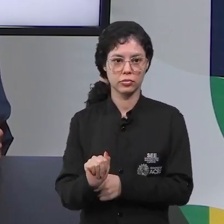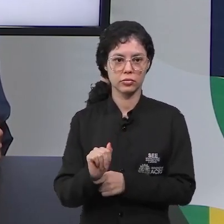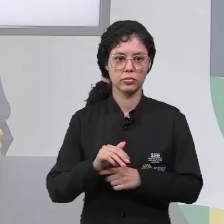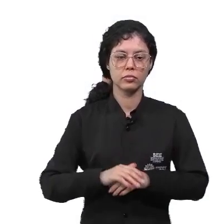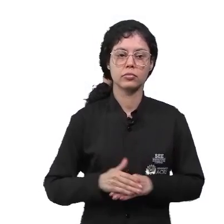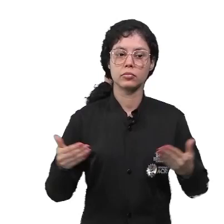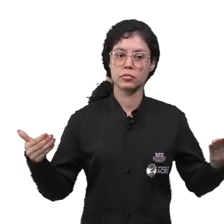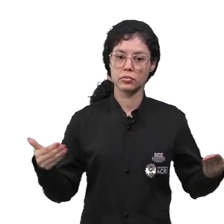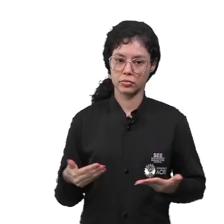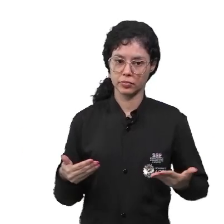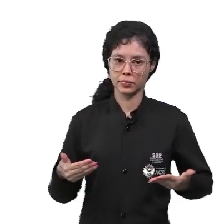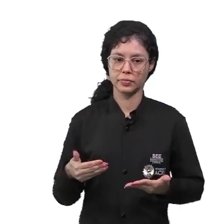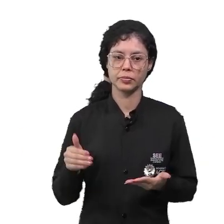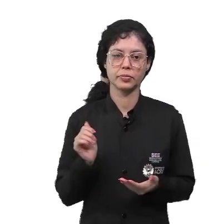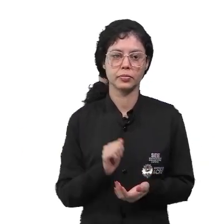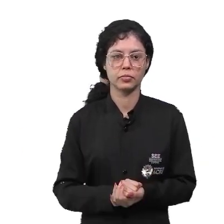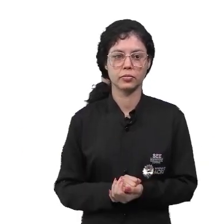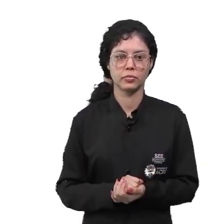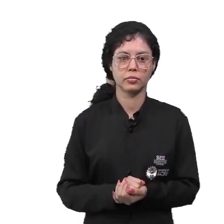Agora,